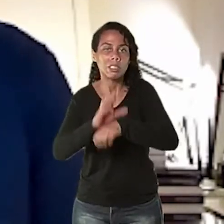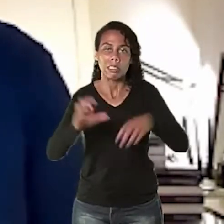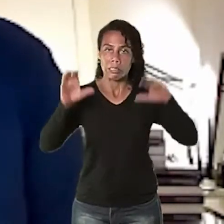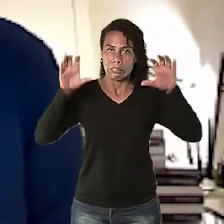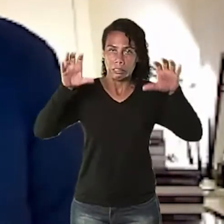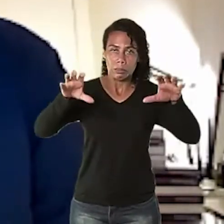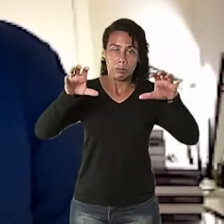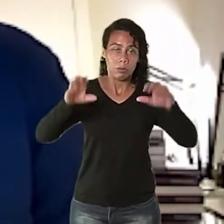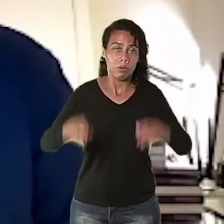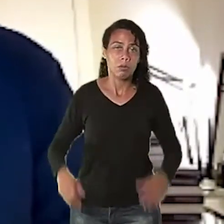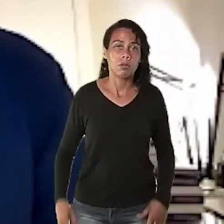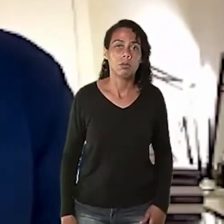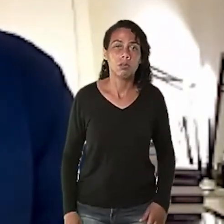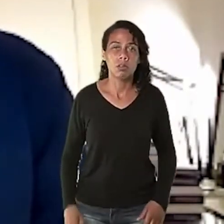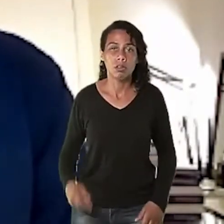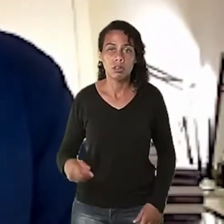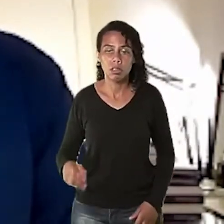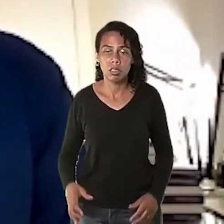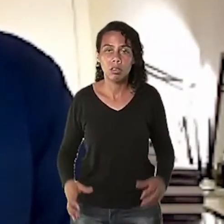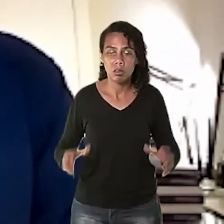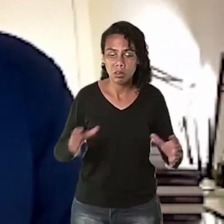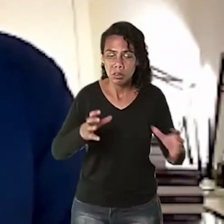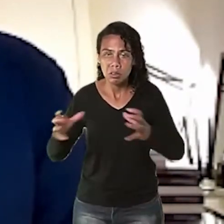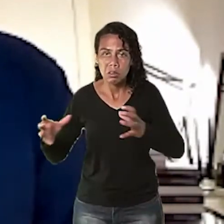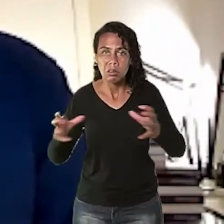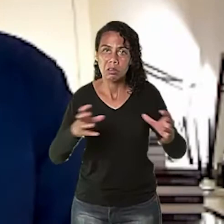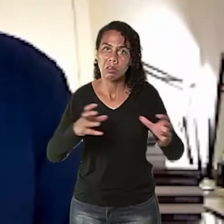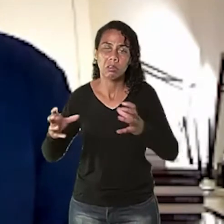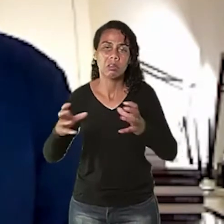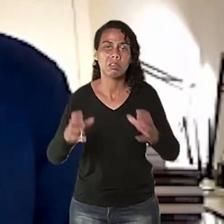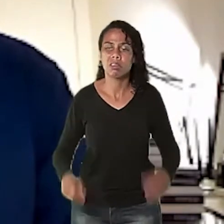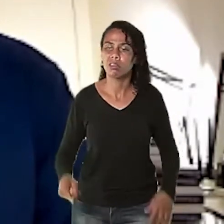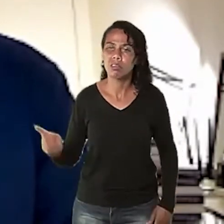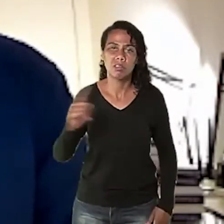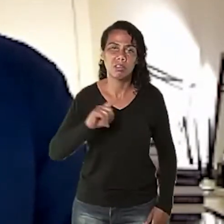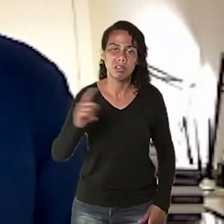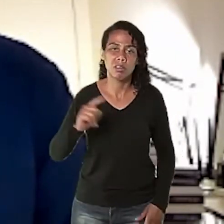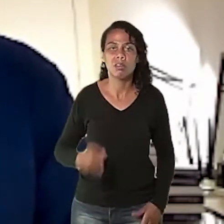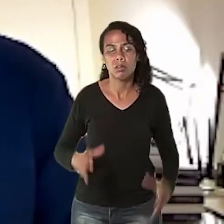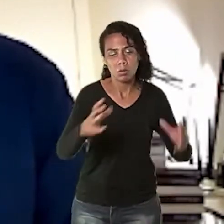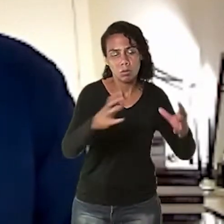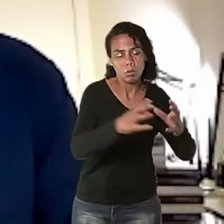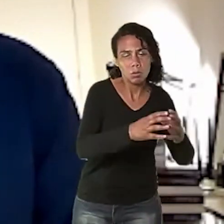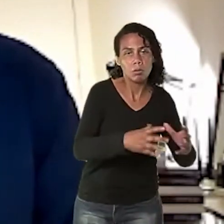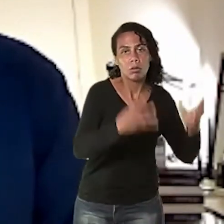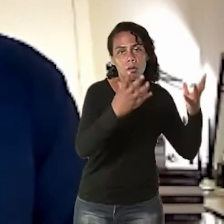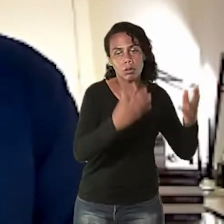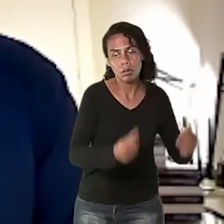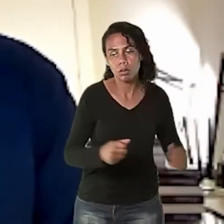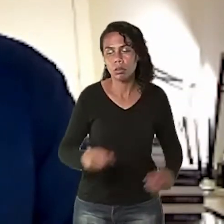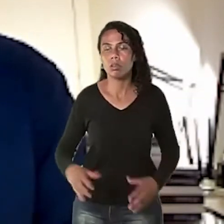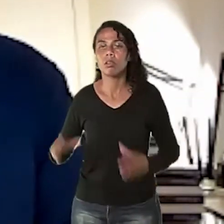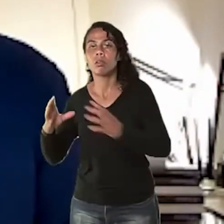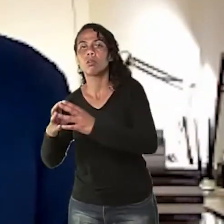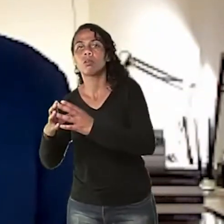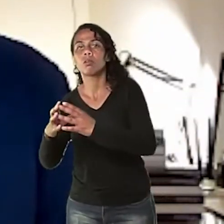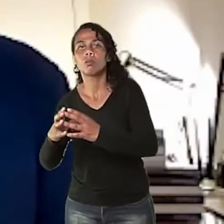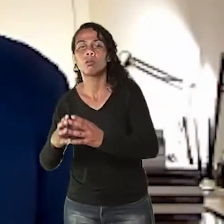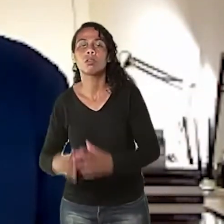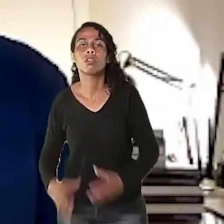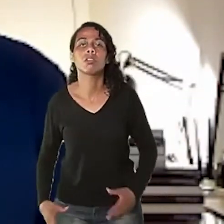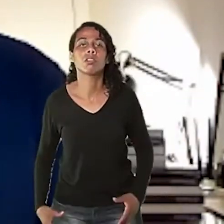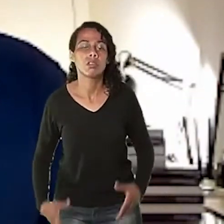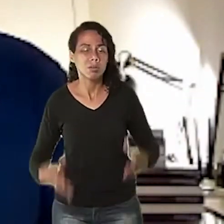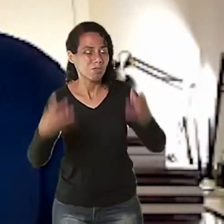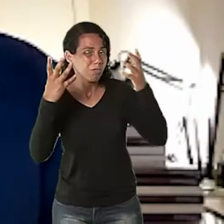voltar a brigar. Eu tenho muita inveja das brigas que tinham, por exemplo, nos comentários muita inveja,